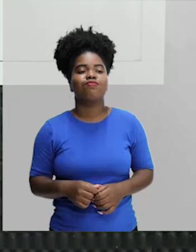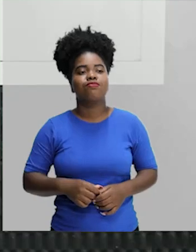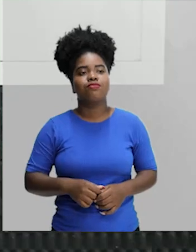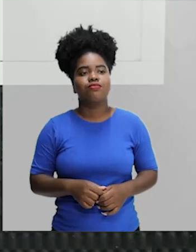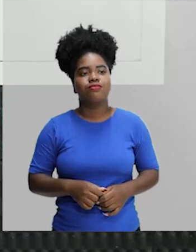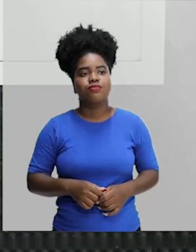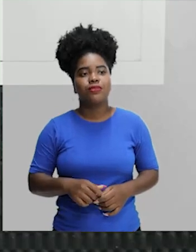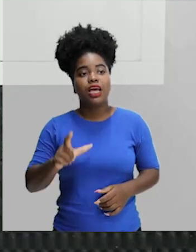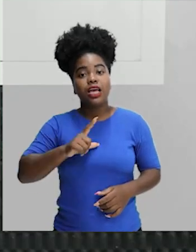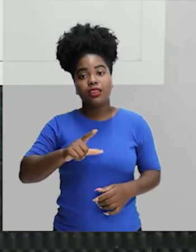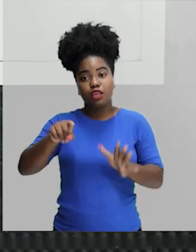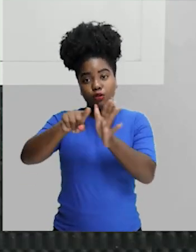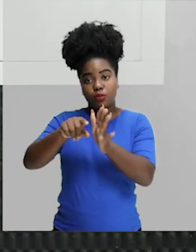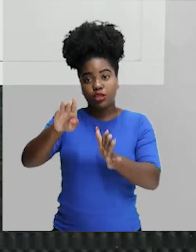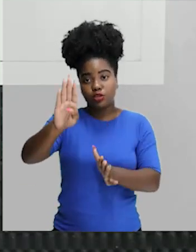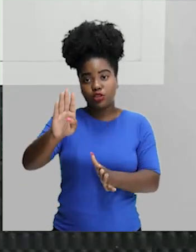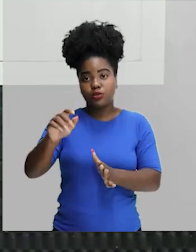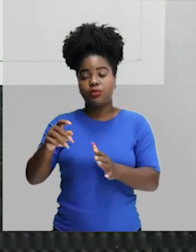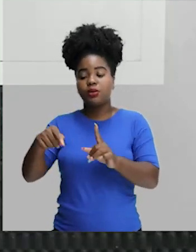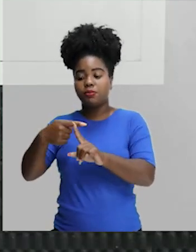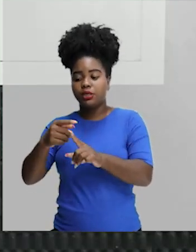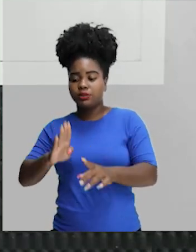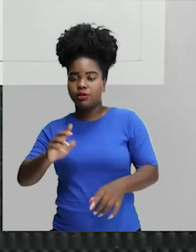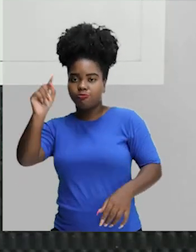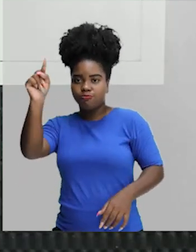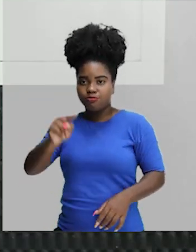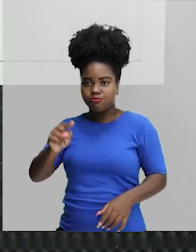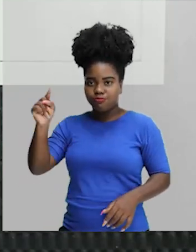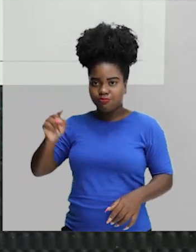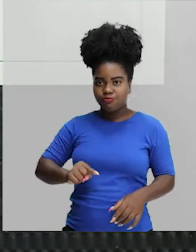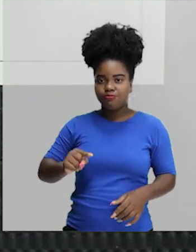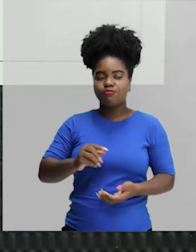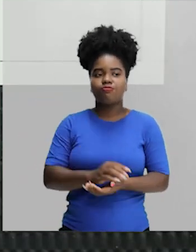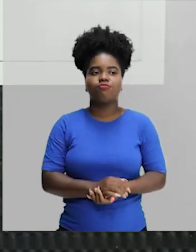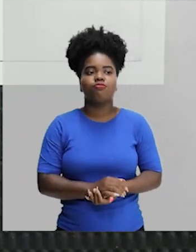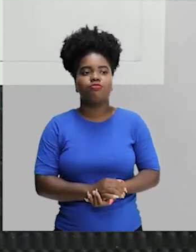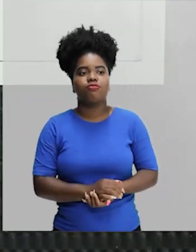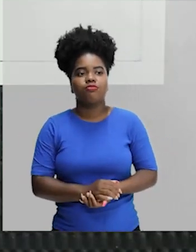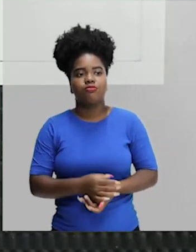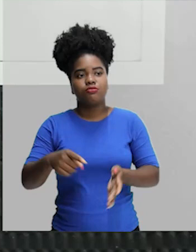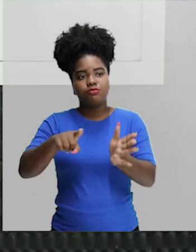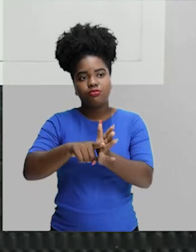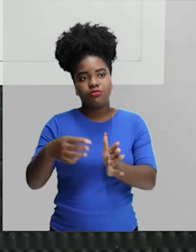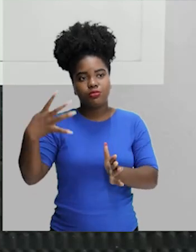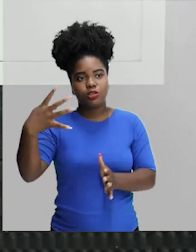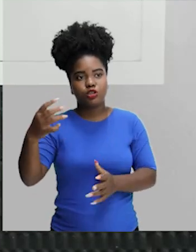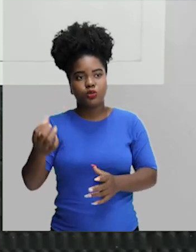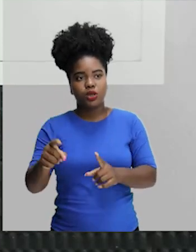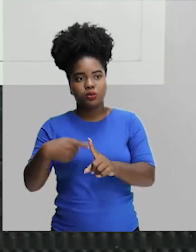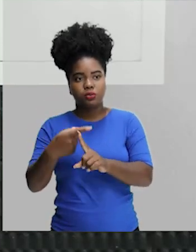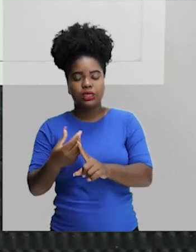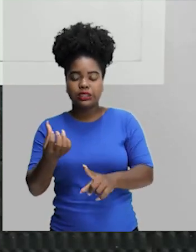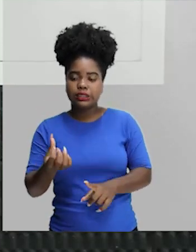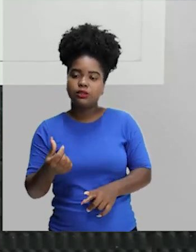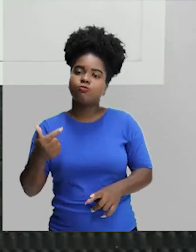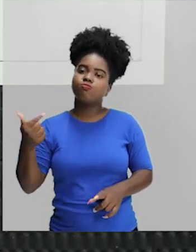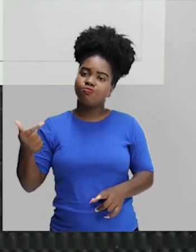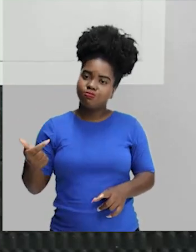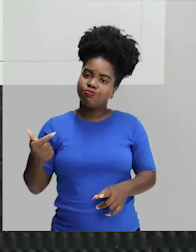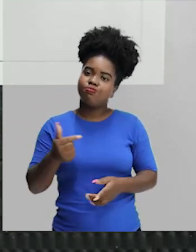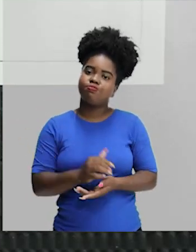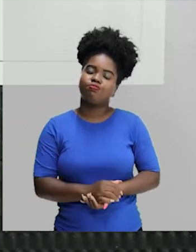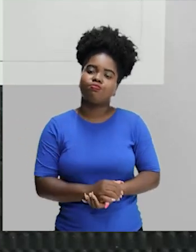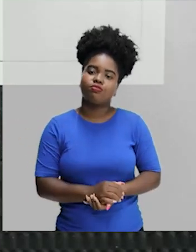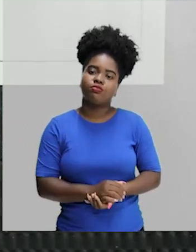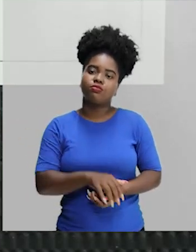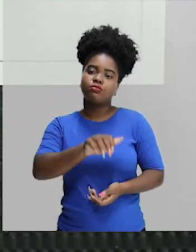Menos B cancela com mais B. E menos 4 mais 6 dá 2. Então, vou ter